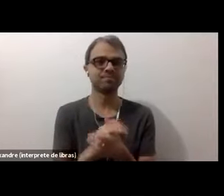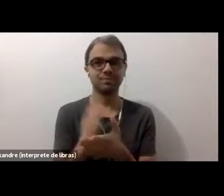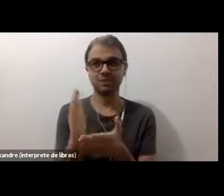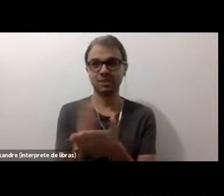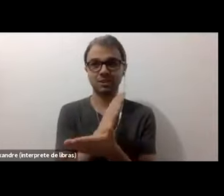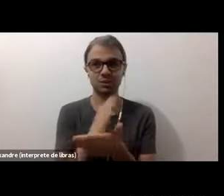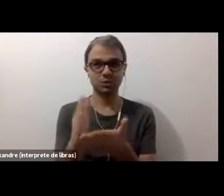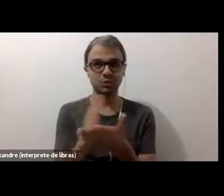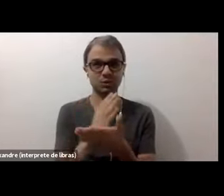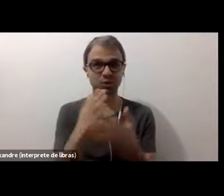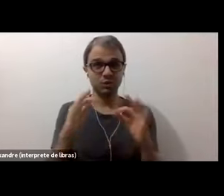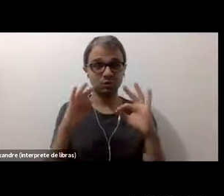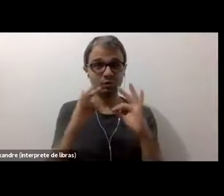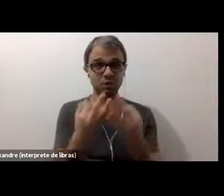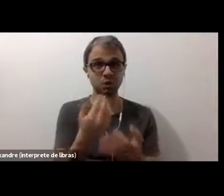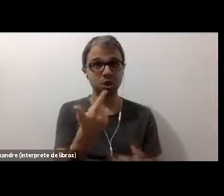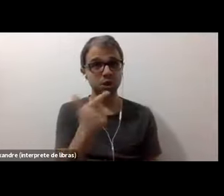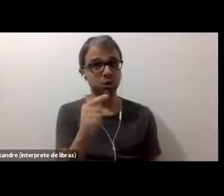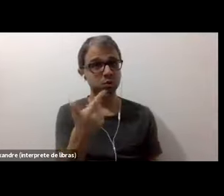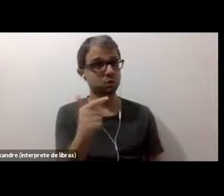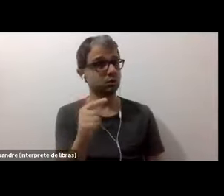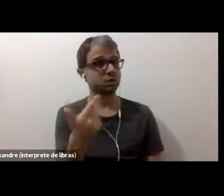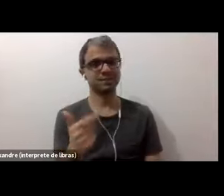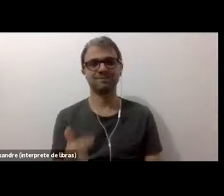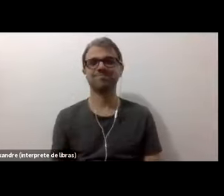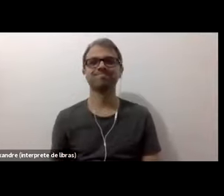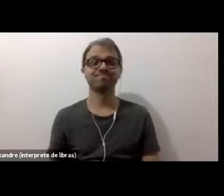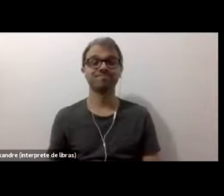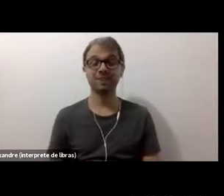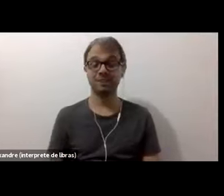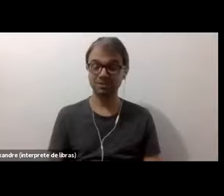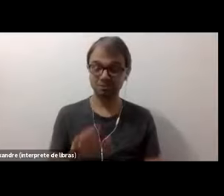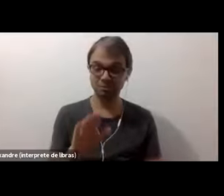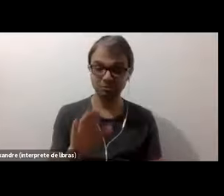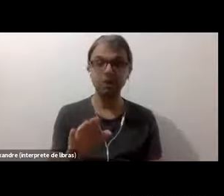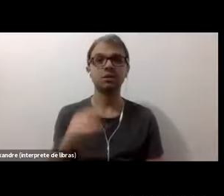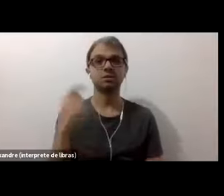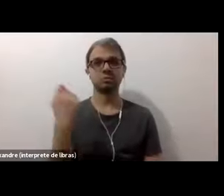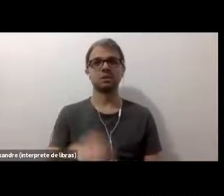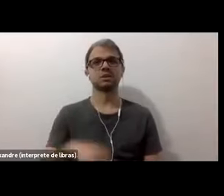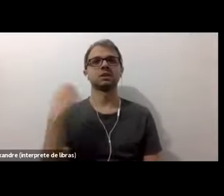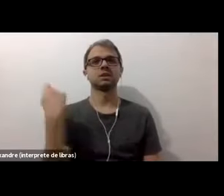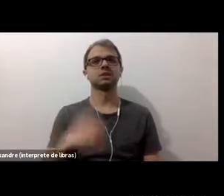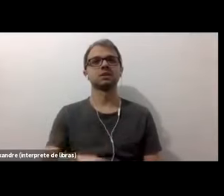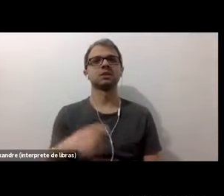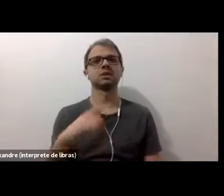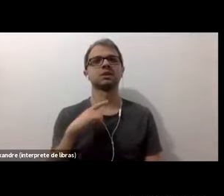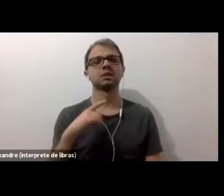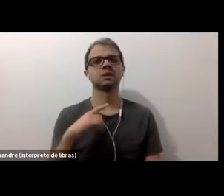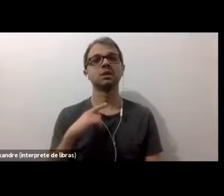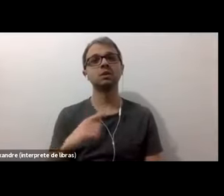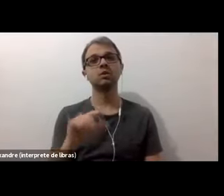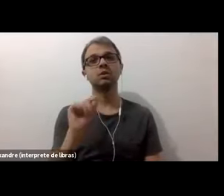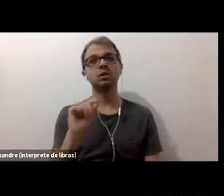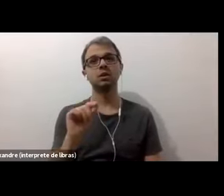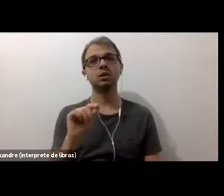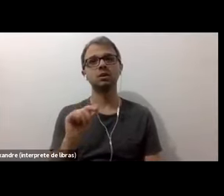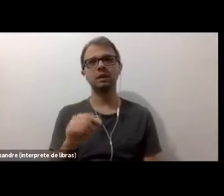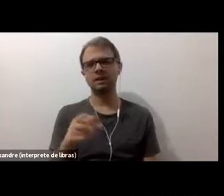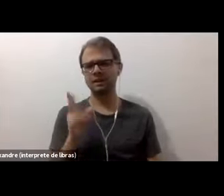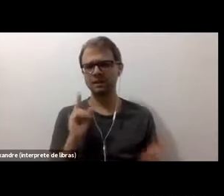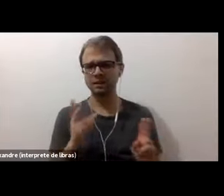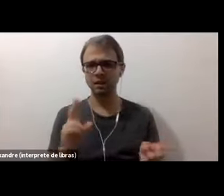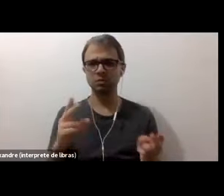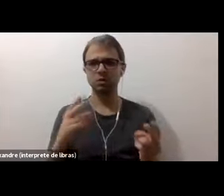por conta do movimento, da nossa correria. Mas é preciso, quando a gente senta à mesa, a gente conversa, dividimos o